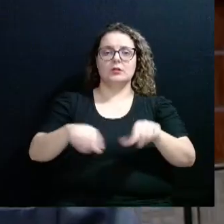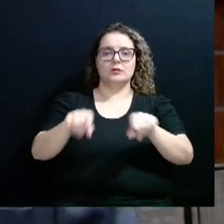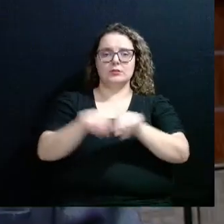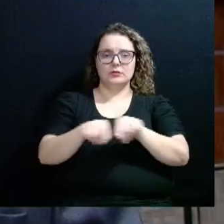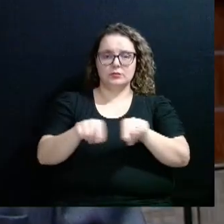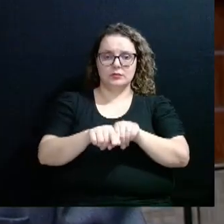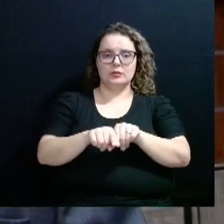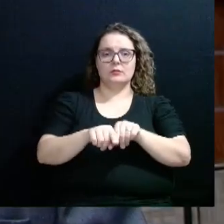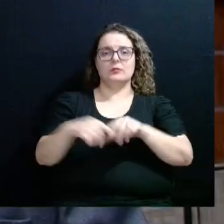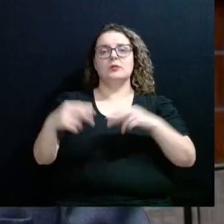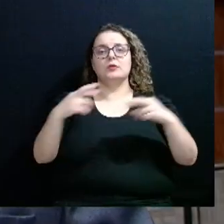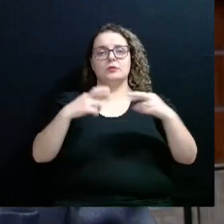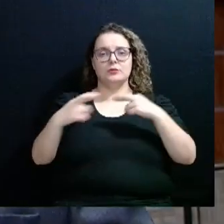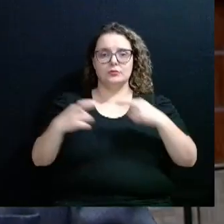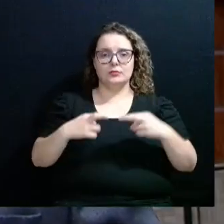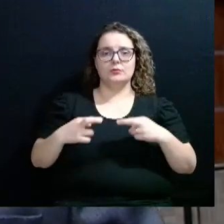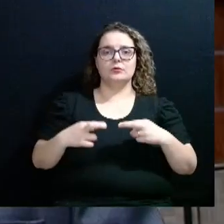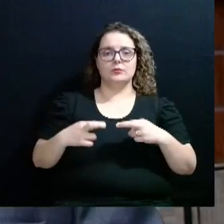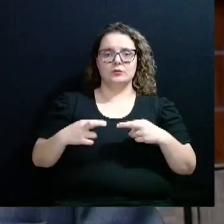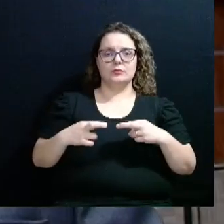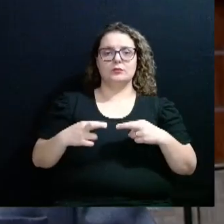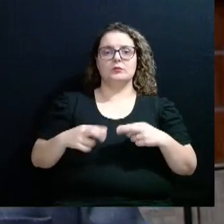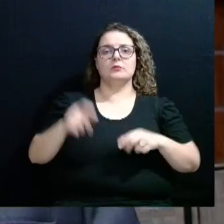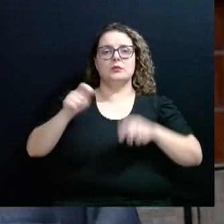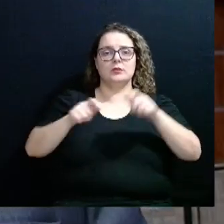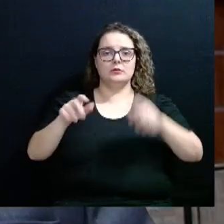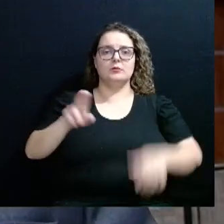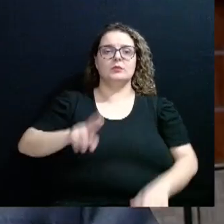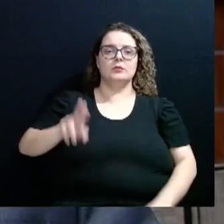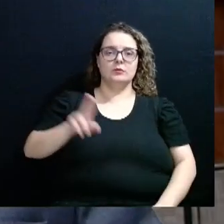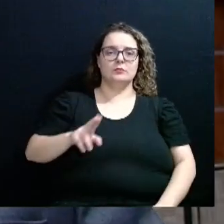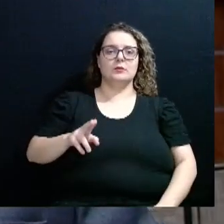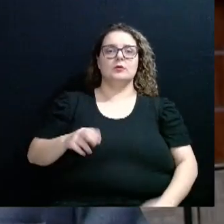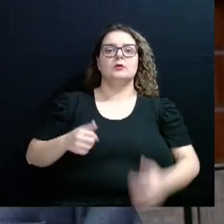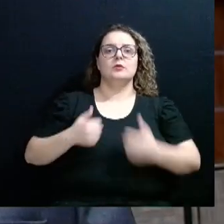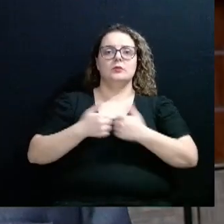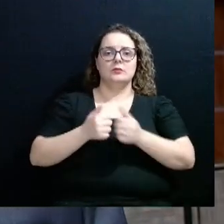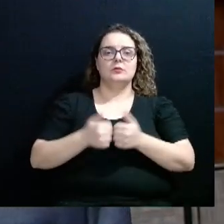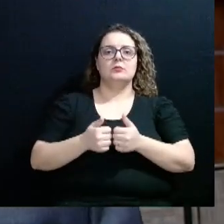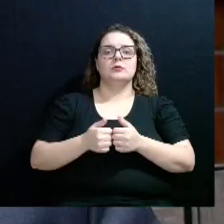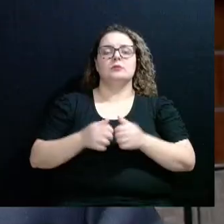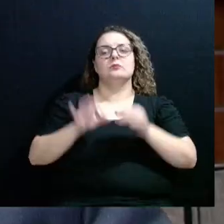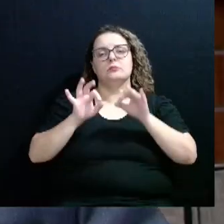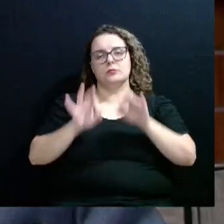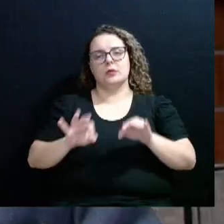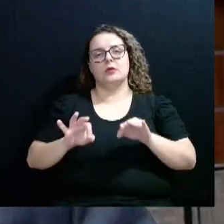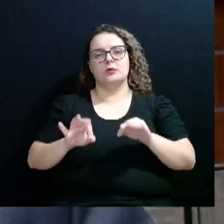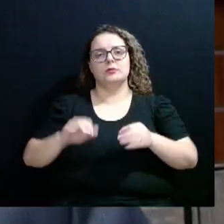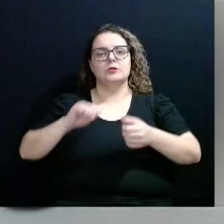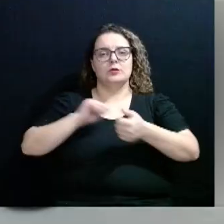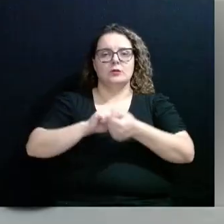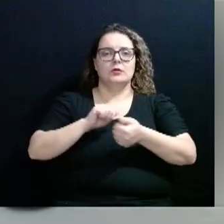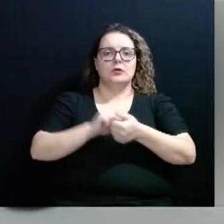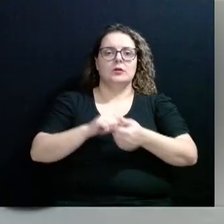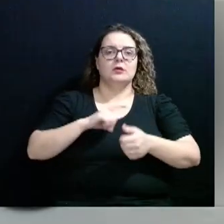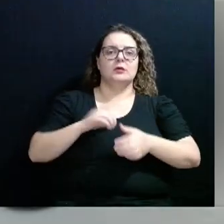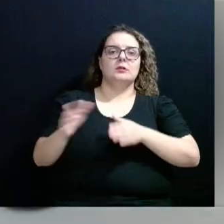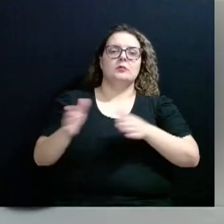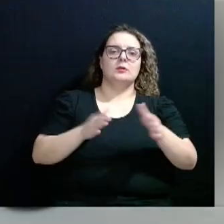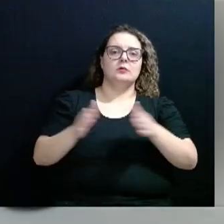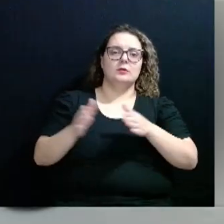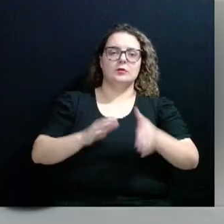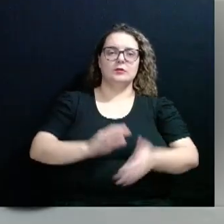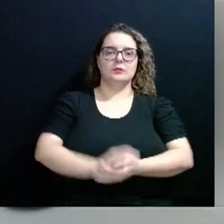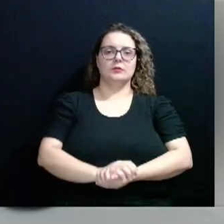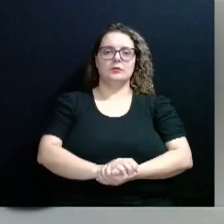que os usuários peguem um ônibus e andem com um ônibus realmente de qualidade e tenham acessibilidade nos ônibus. Carlinhos